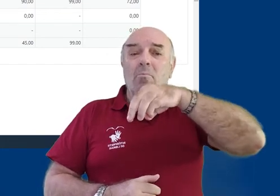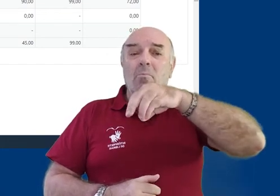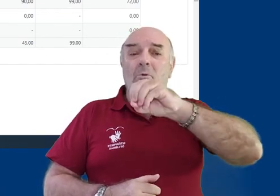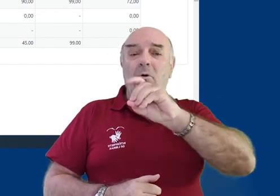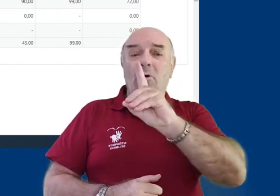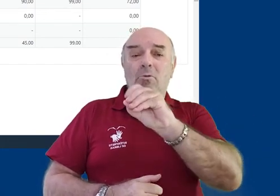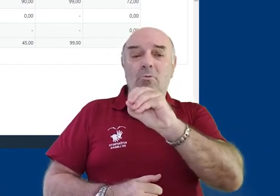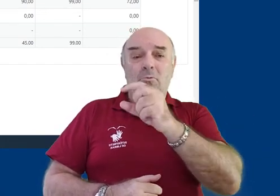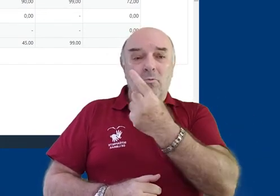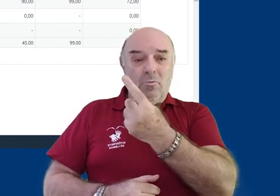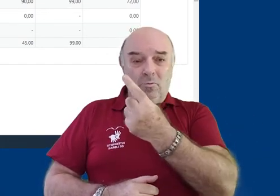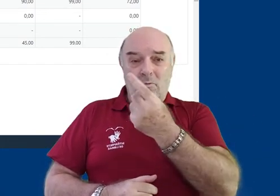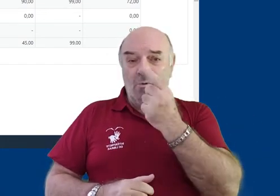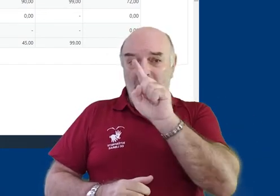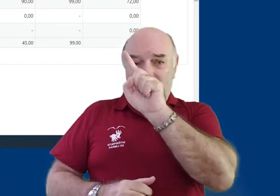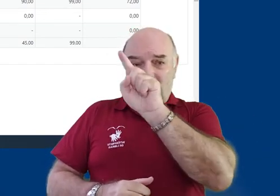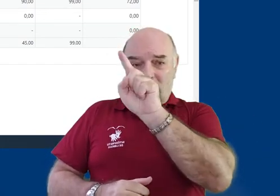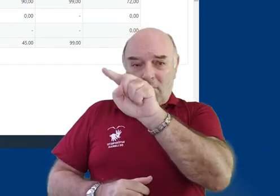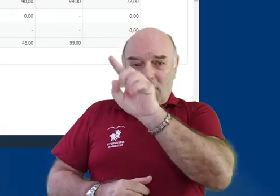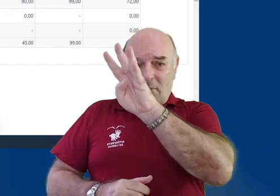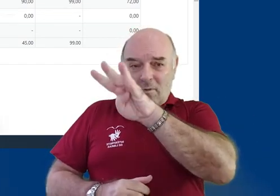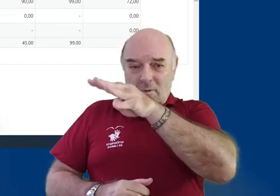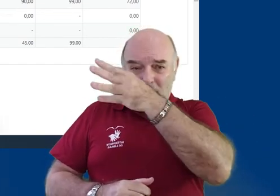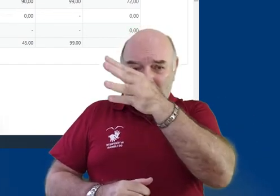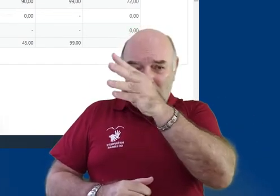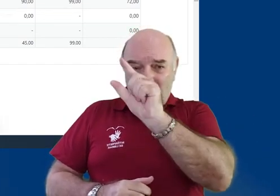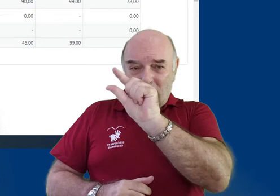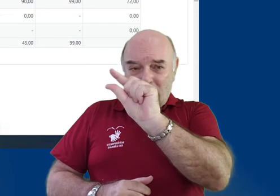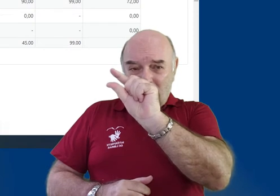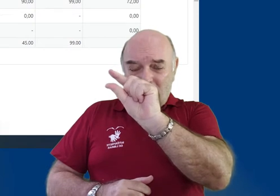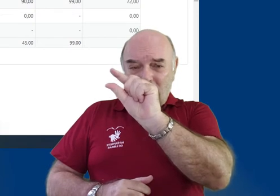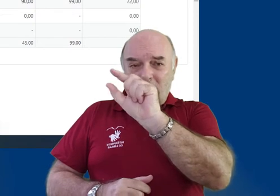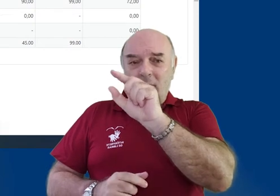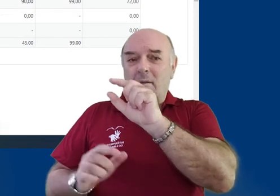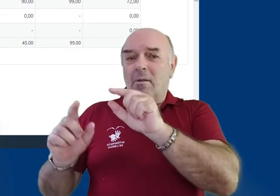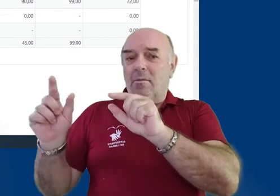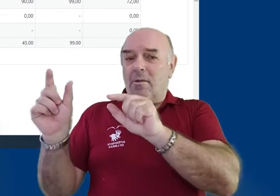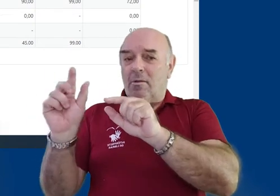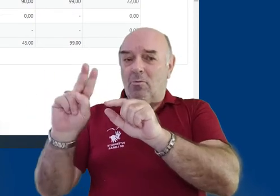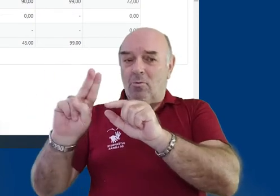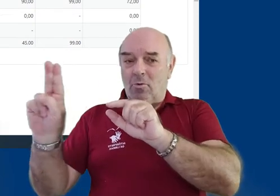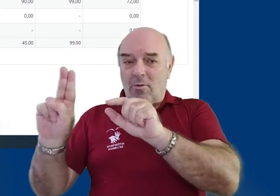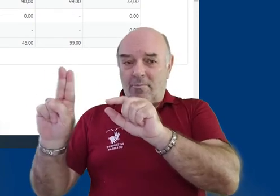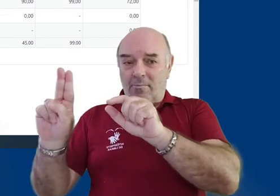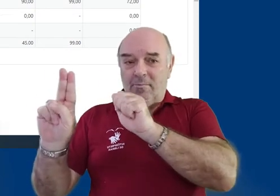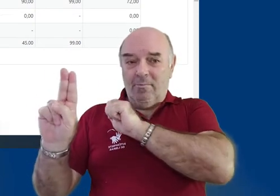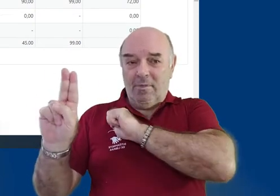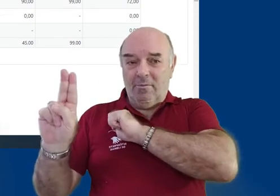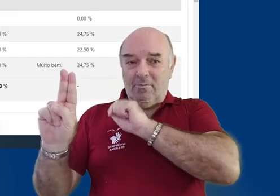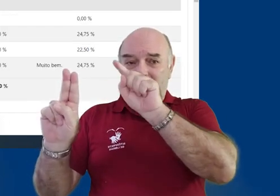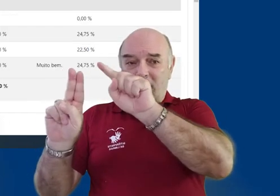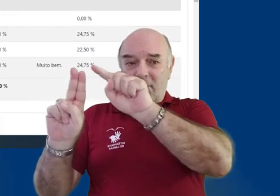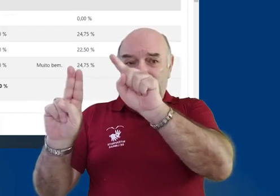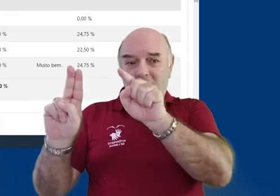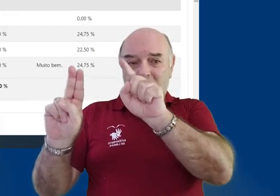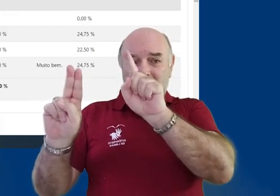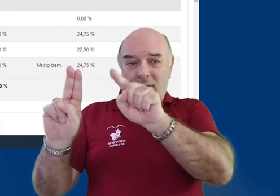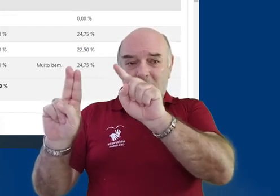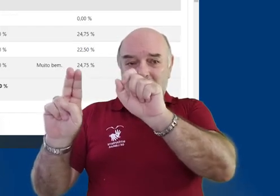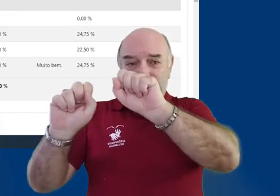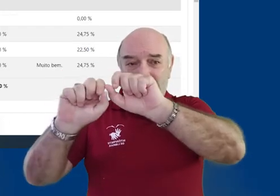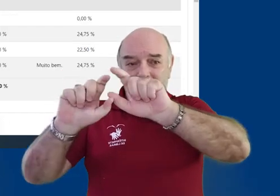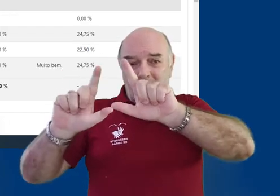um aluno, clique sobre o ícone que se assemelha a uma tabela, logo depois do nome do estudante.